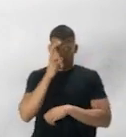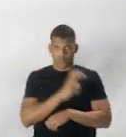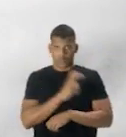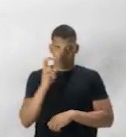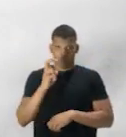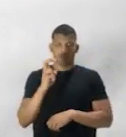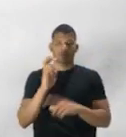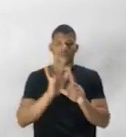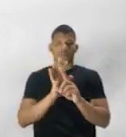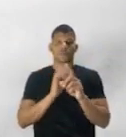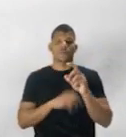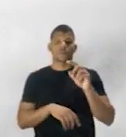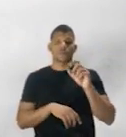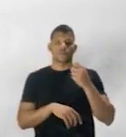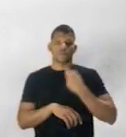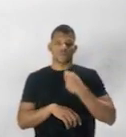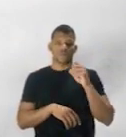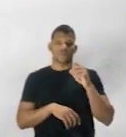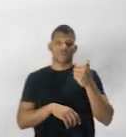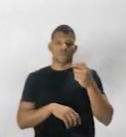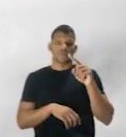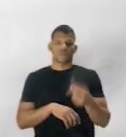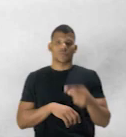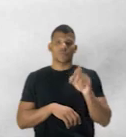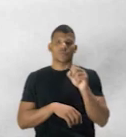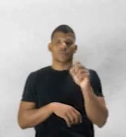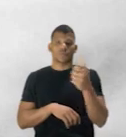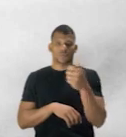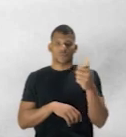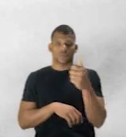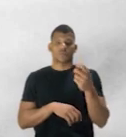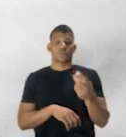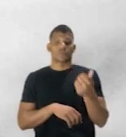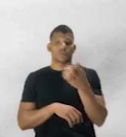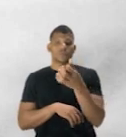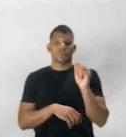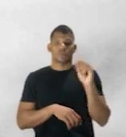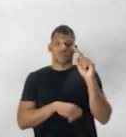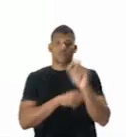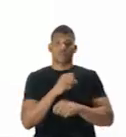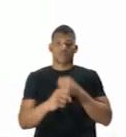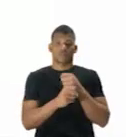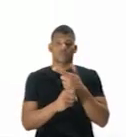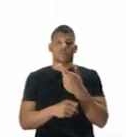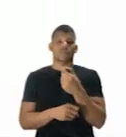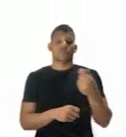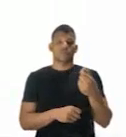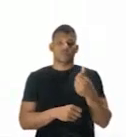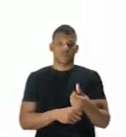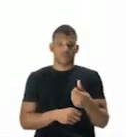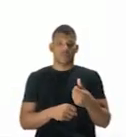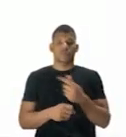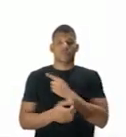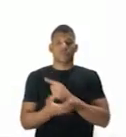Lei nº 13.811, de 16 de agosto de 2006. Governo do Estado do Ceará.